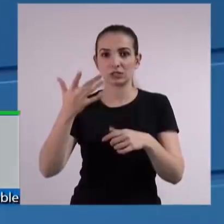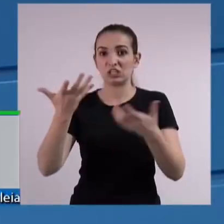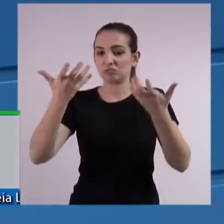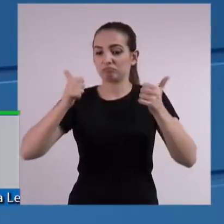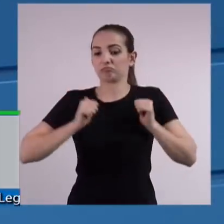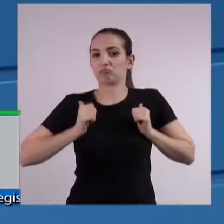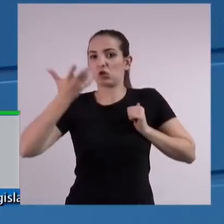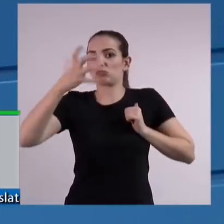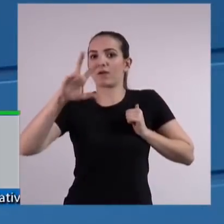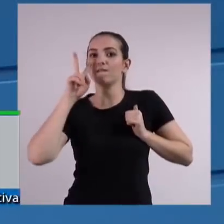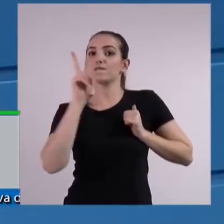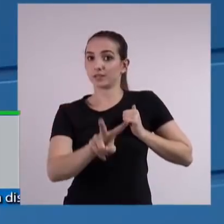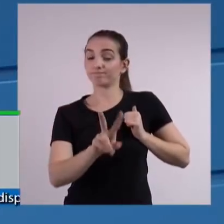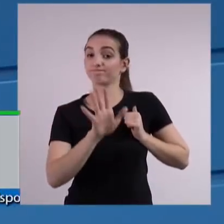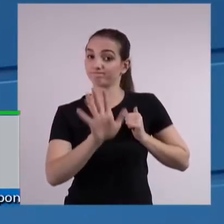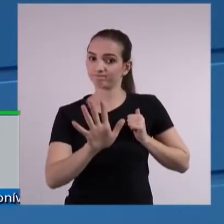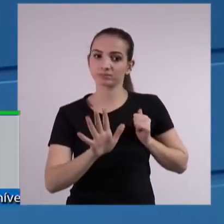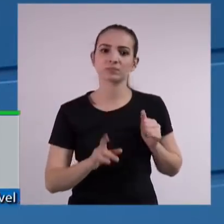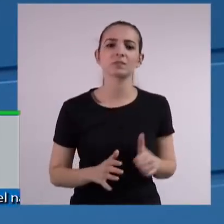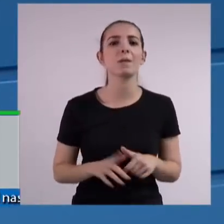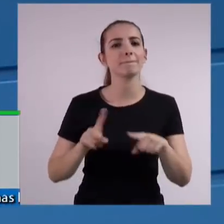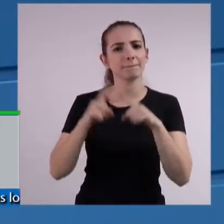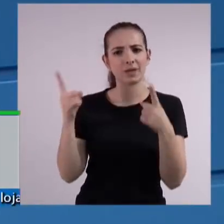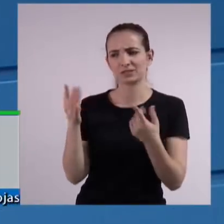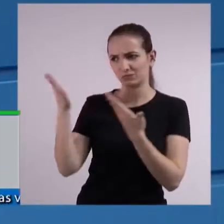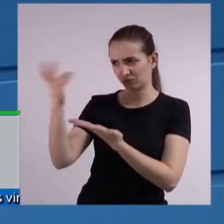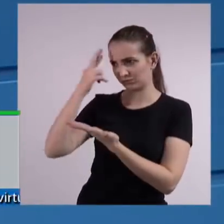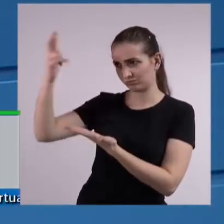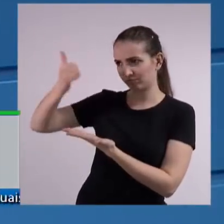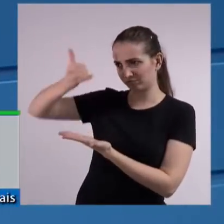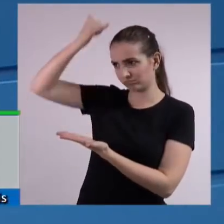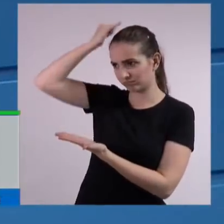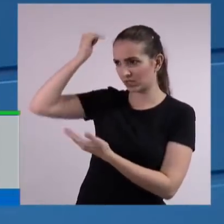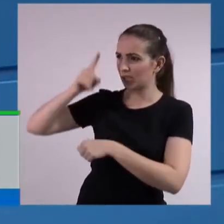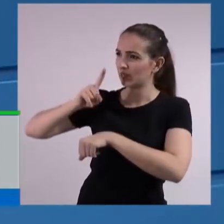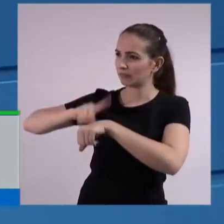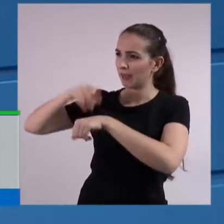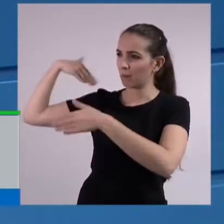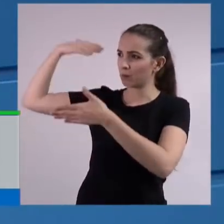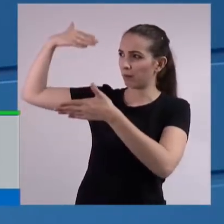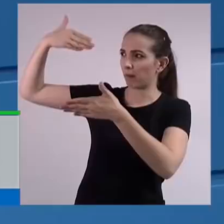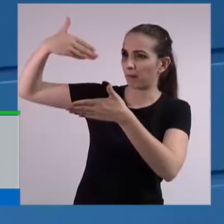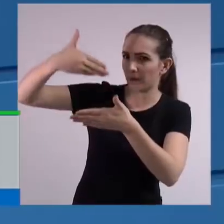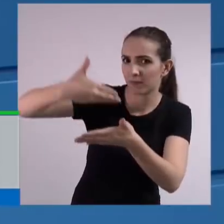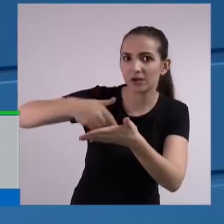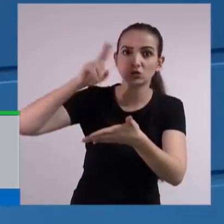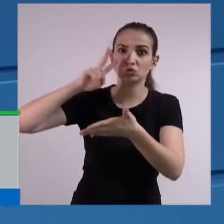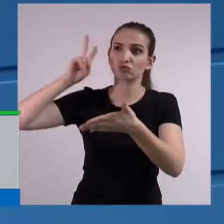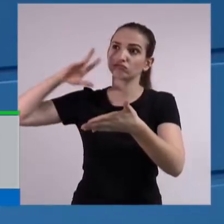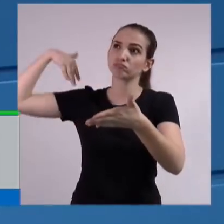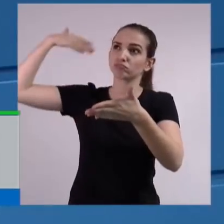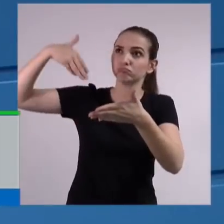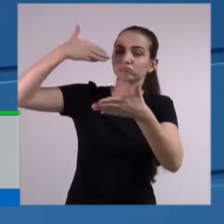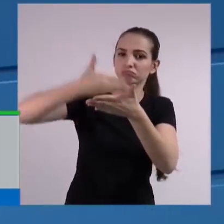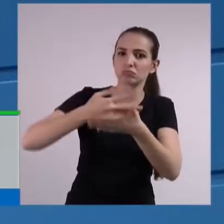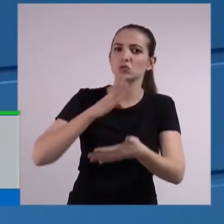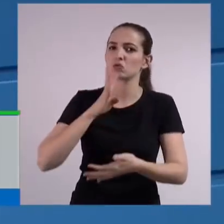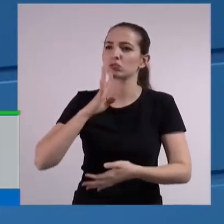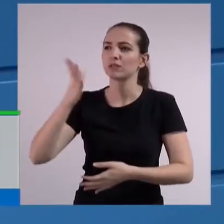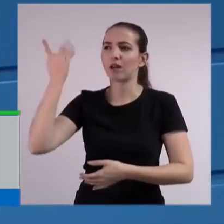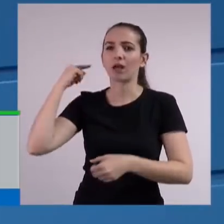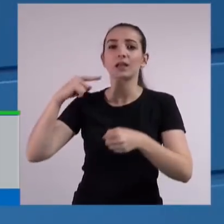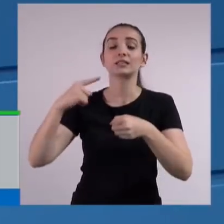enxergar. E Vossa Excelência, ao longo da sua história, que eu conheci desde Fátima do